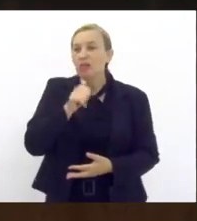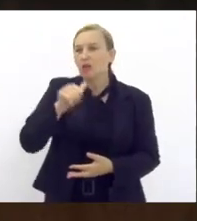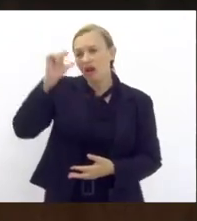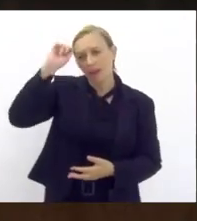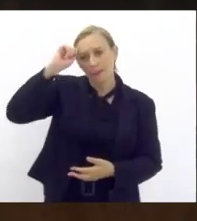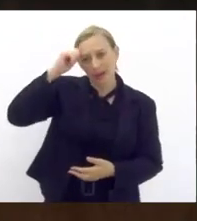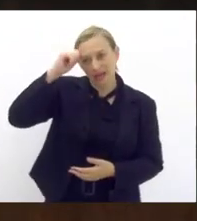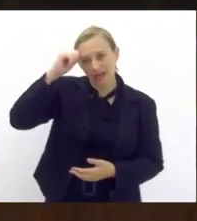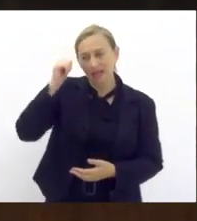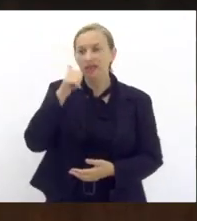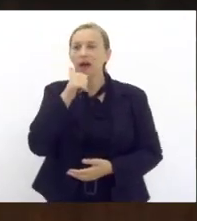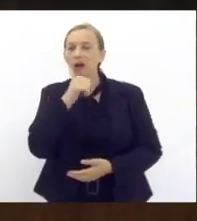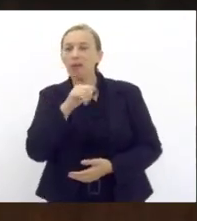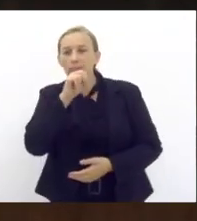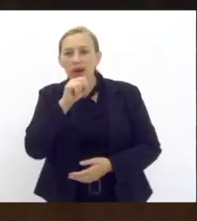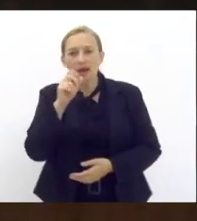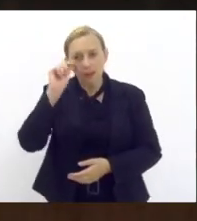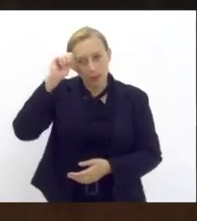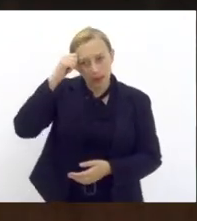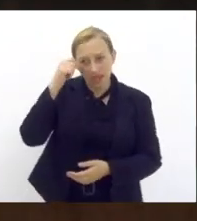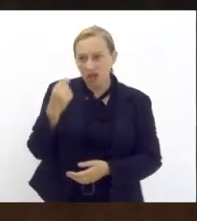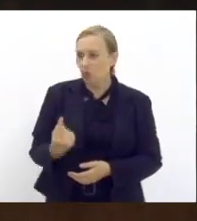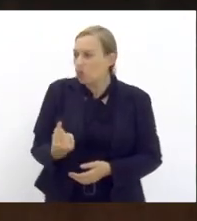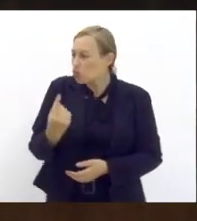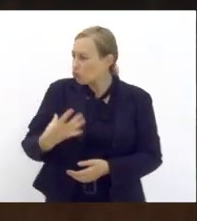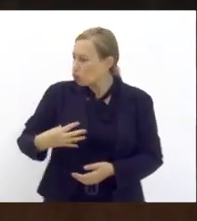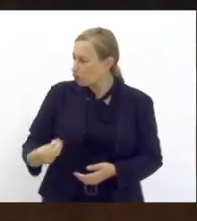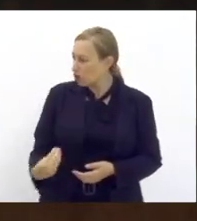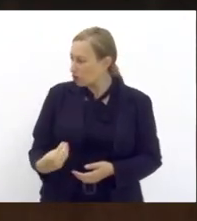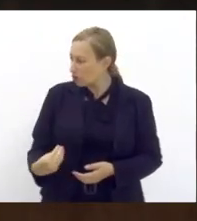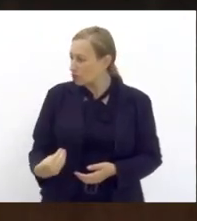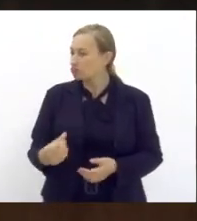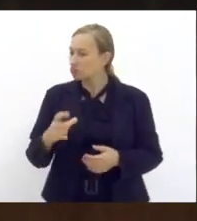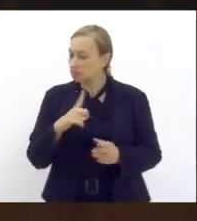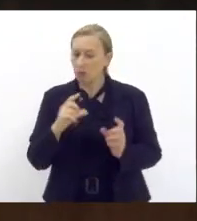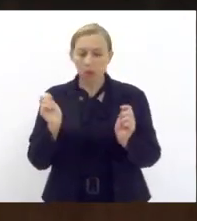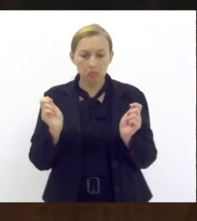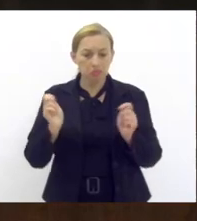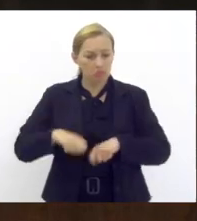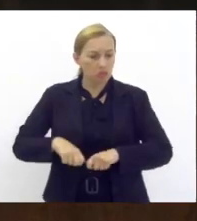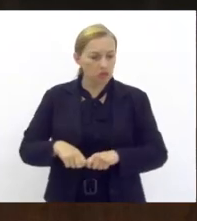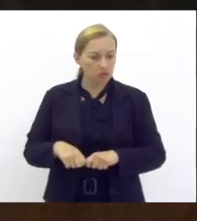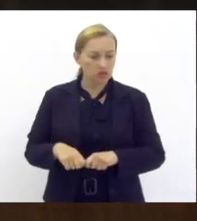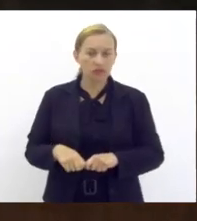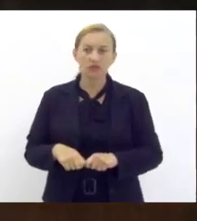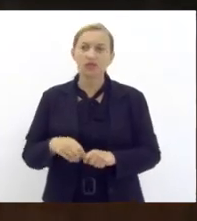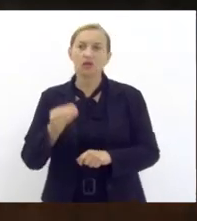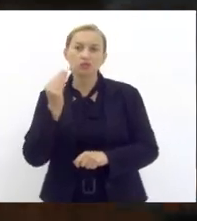preta, nessa mãe preta, nem o filho dela teve a possibilidade